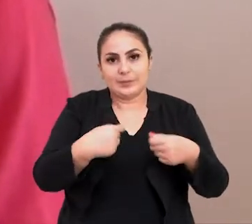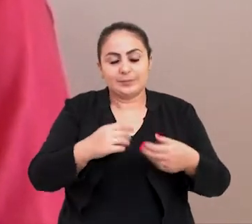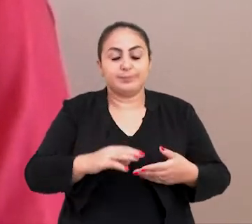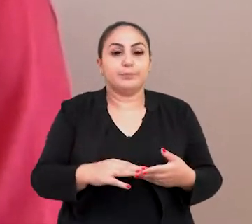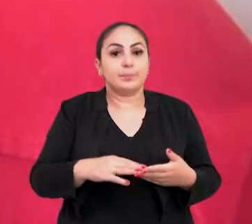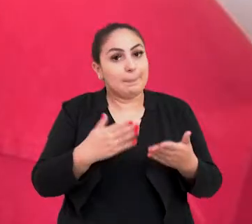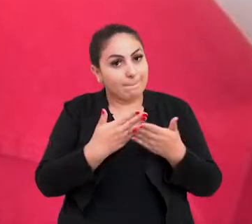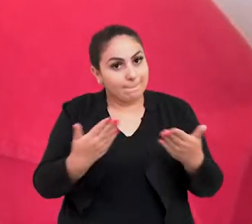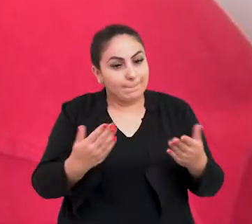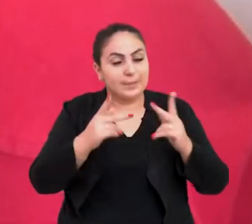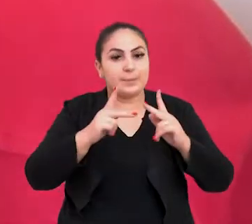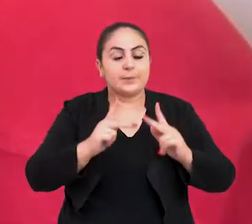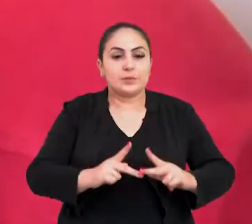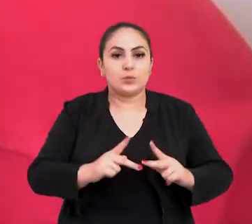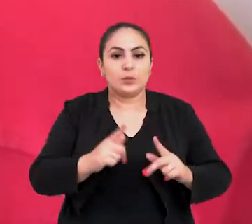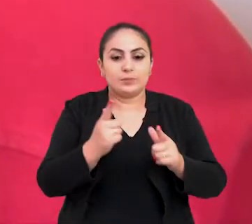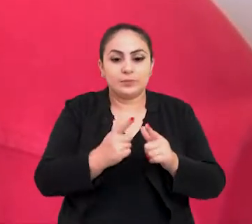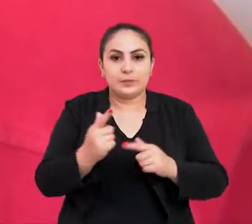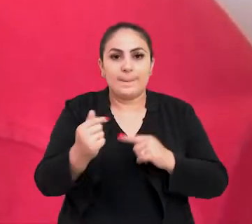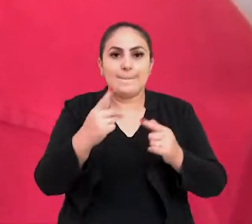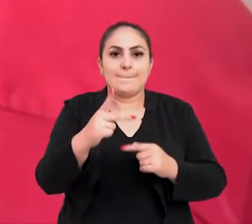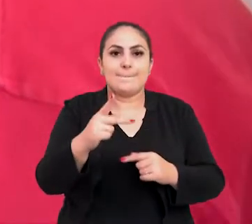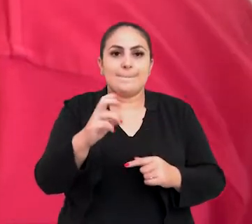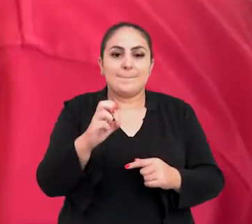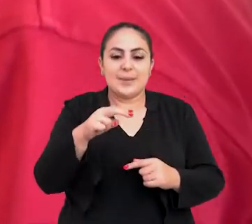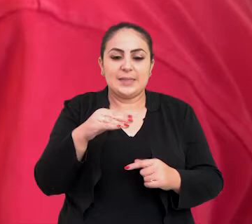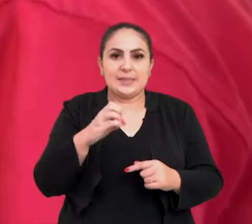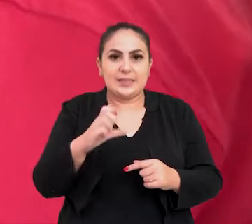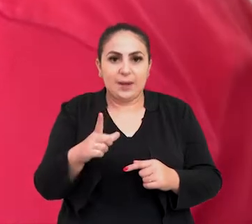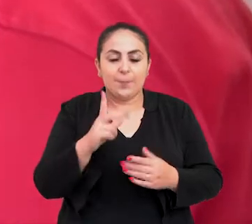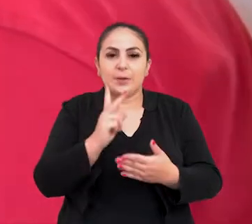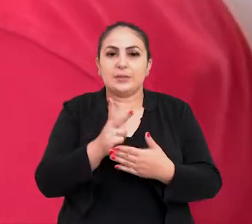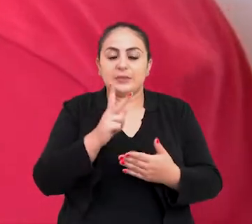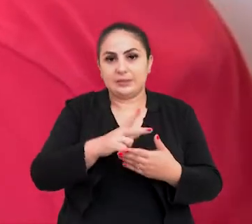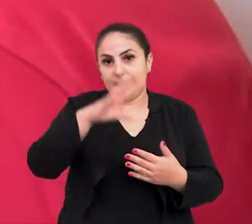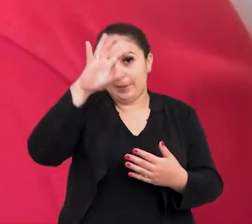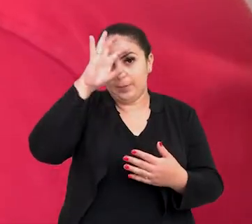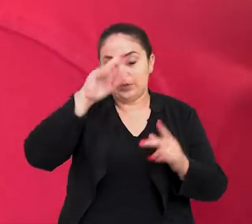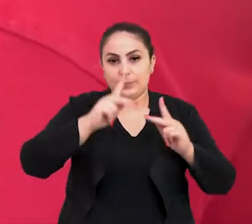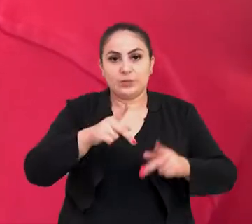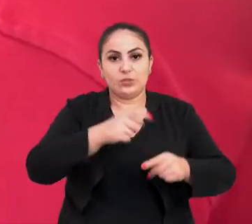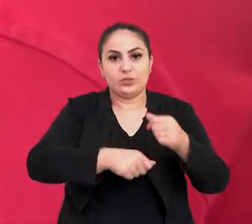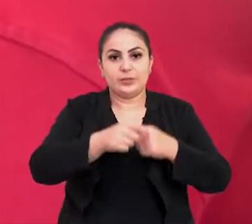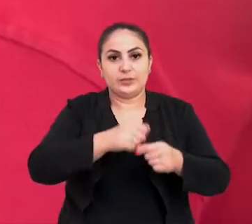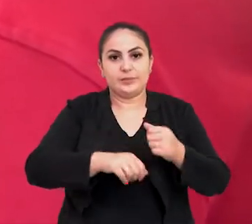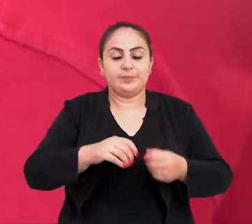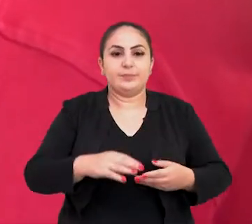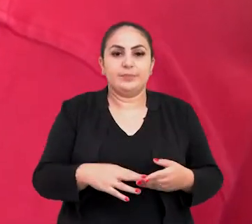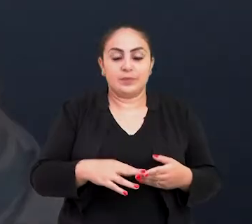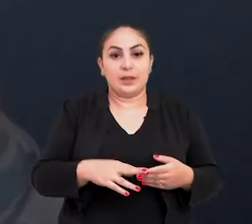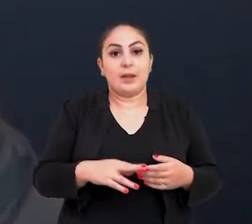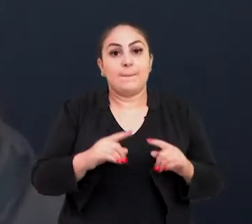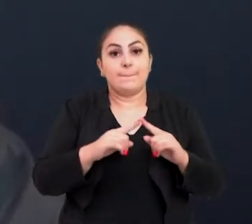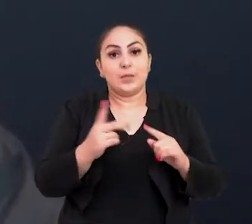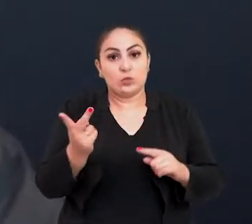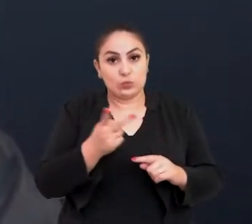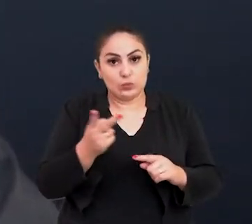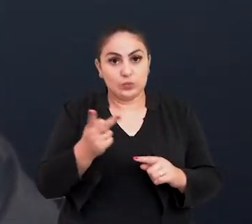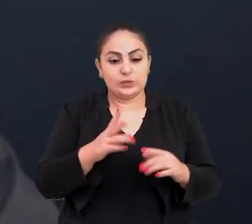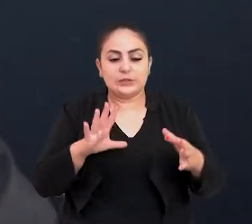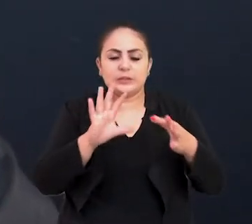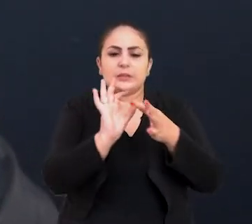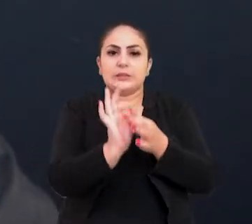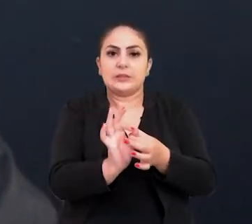estão precisando. E estas pessoas que saem da PNIEL permanecem na memória dos administradores. Afinal,